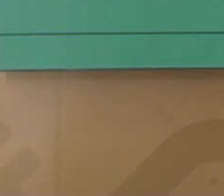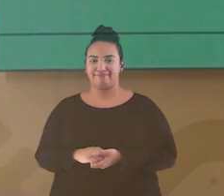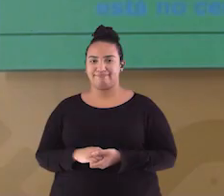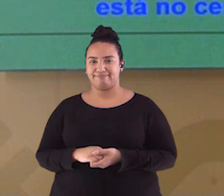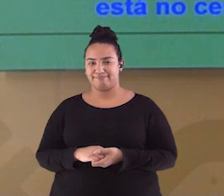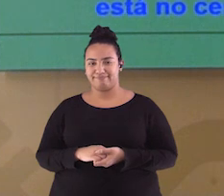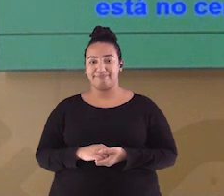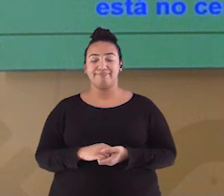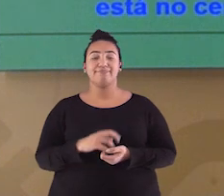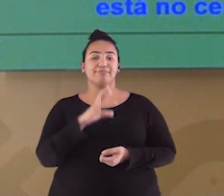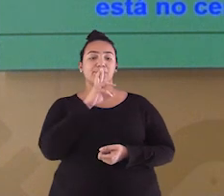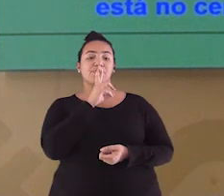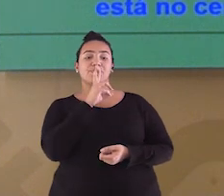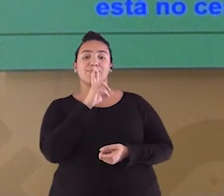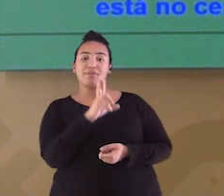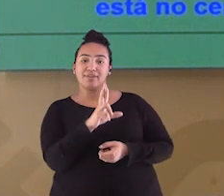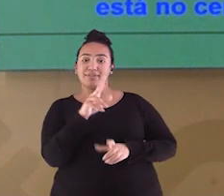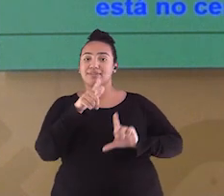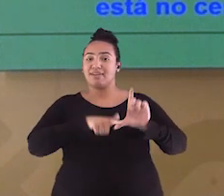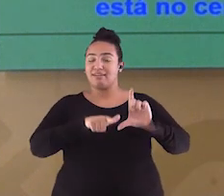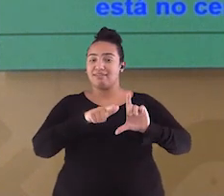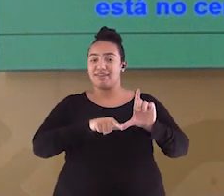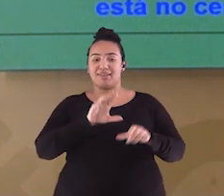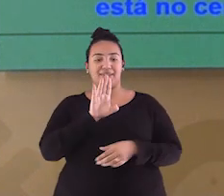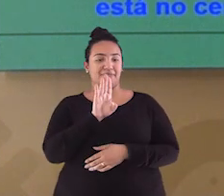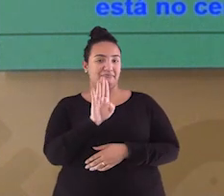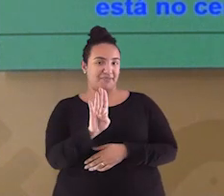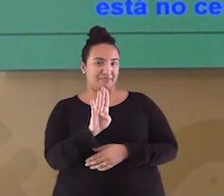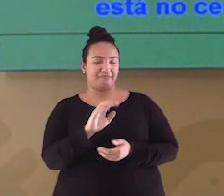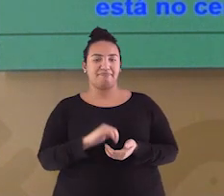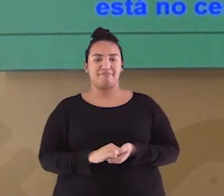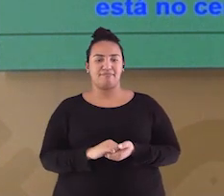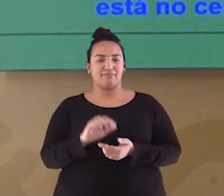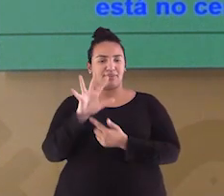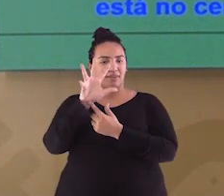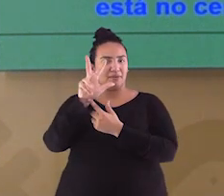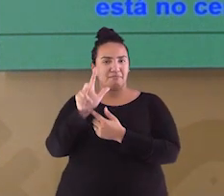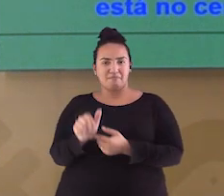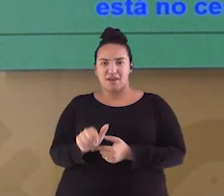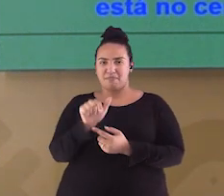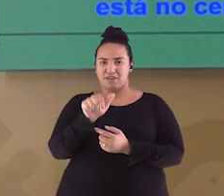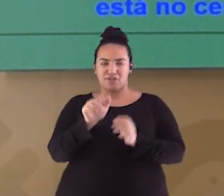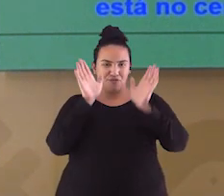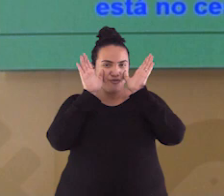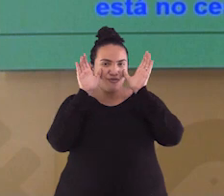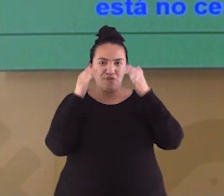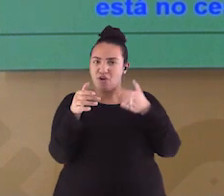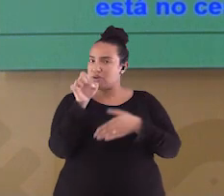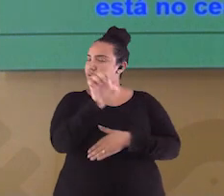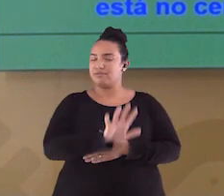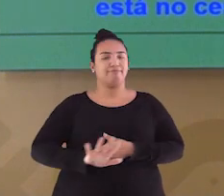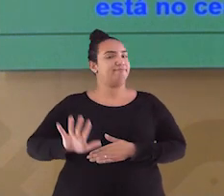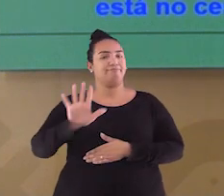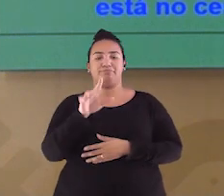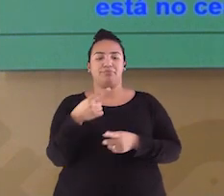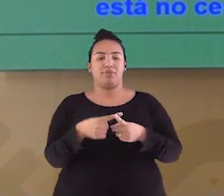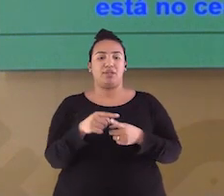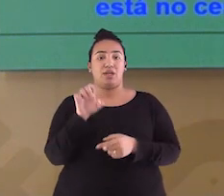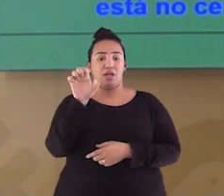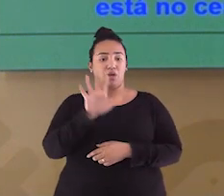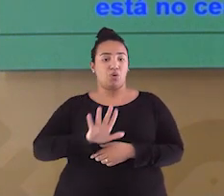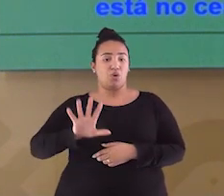E a resposta correta é a letra B. O mapa não é eurocêntrico, pois a Europa não está no